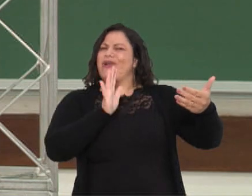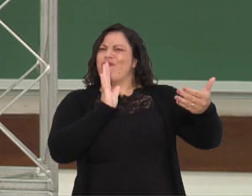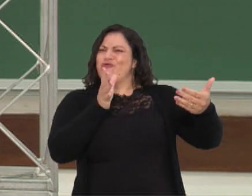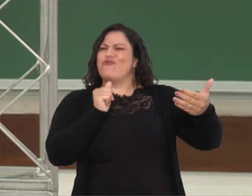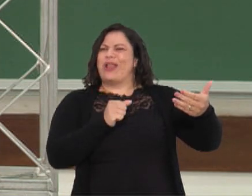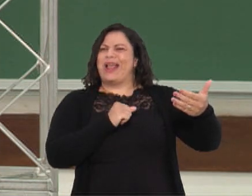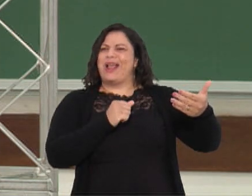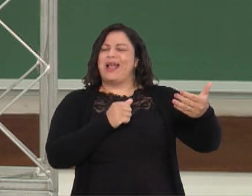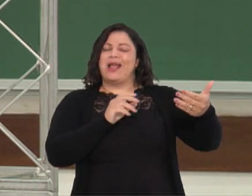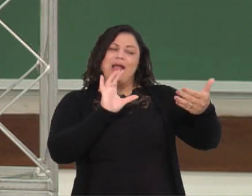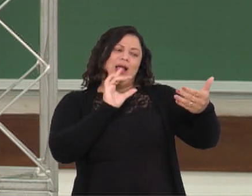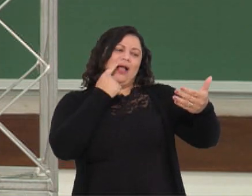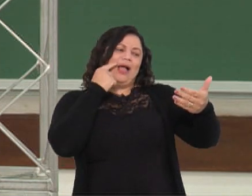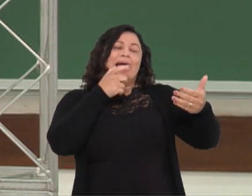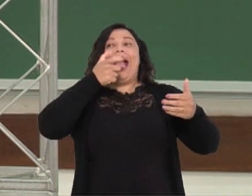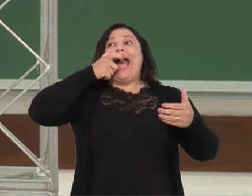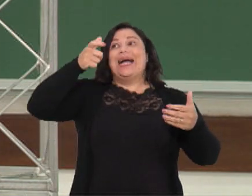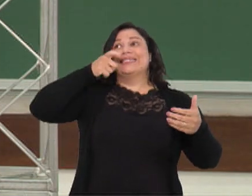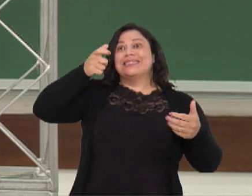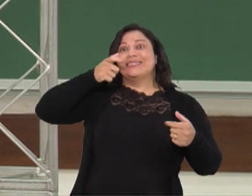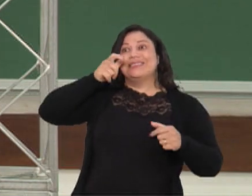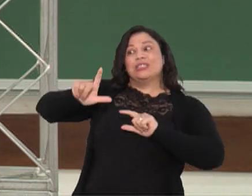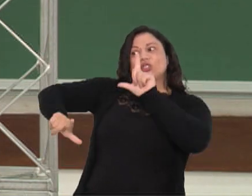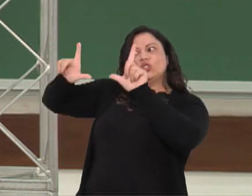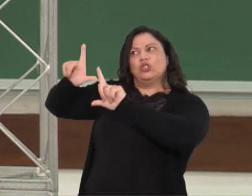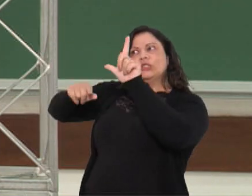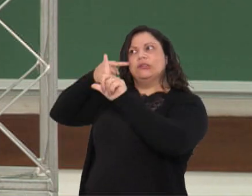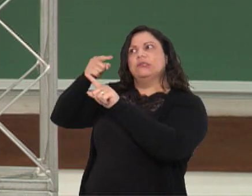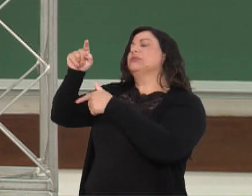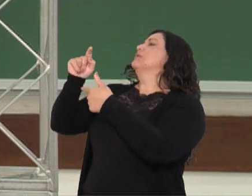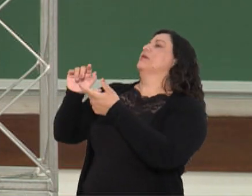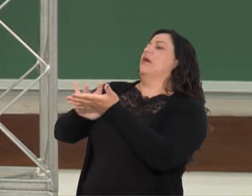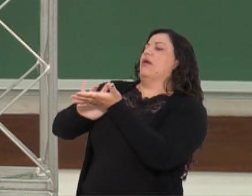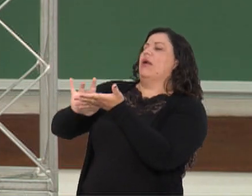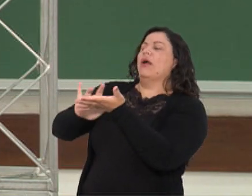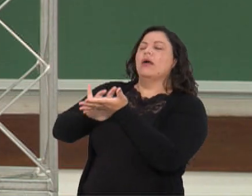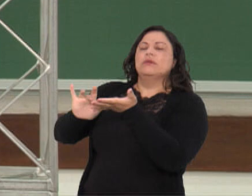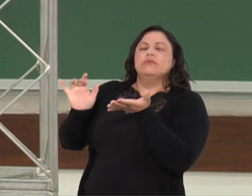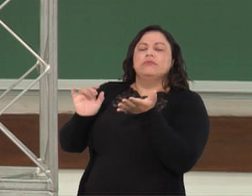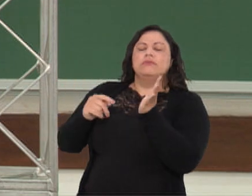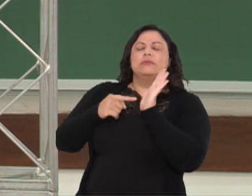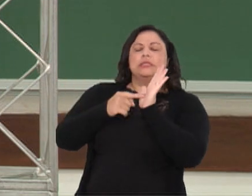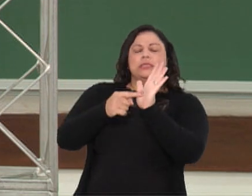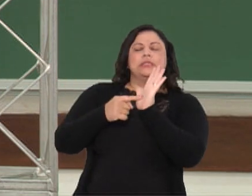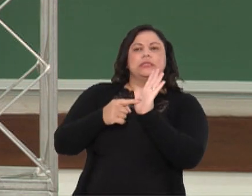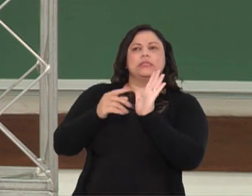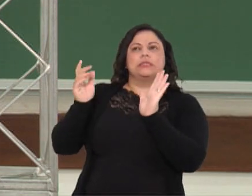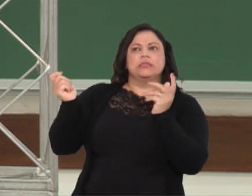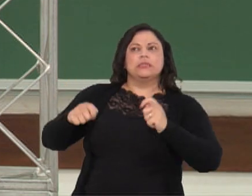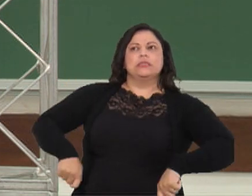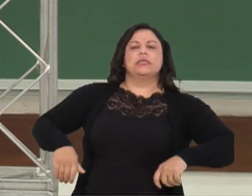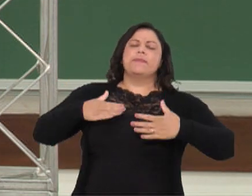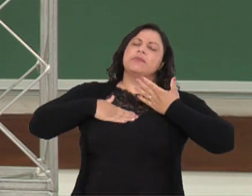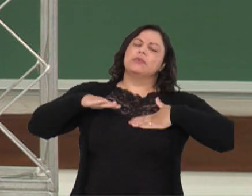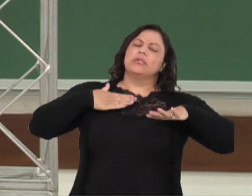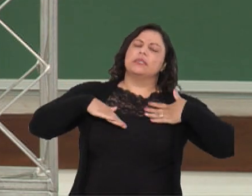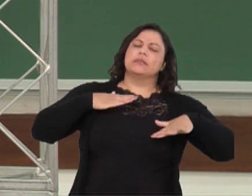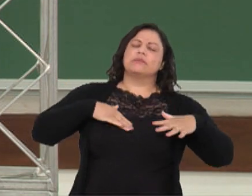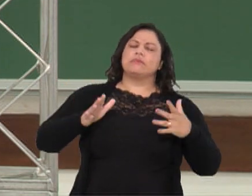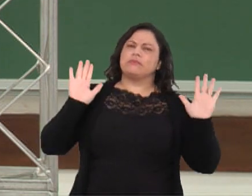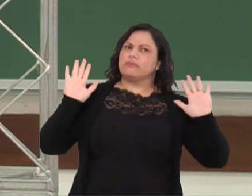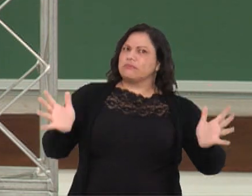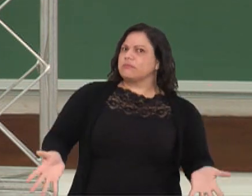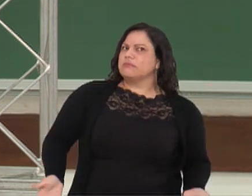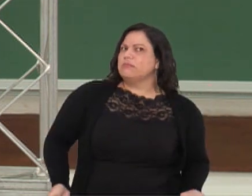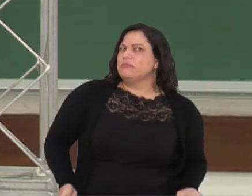de celular, assistindo desenhinhos para poder se acalmar? Os celulares agora vira então